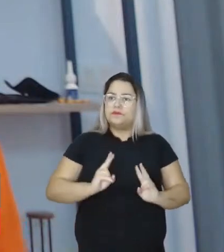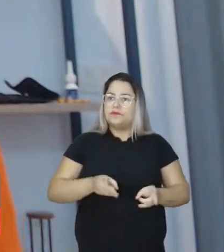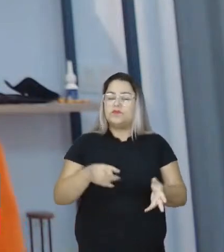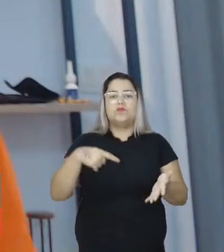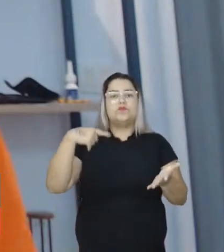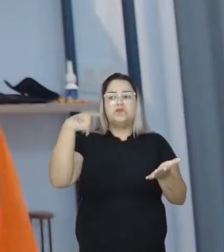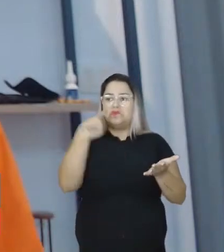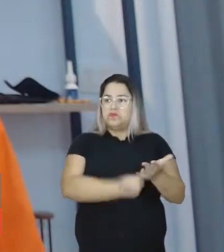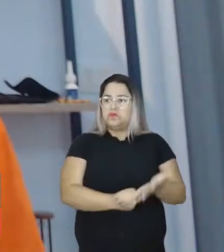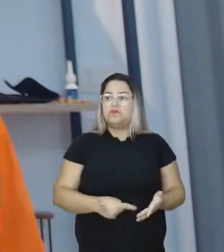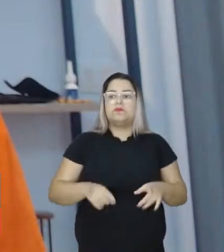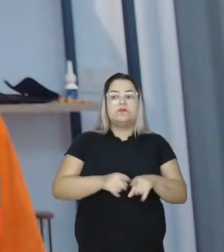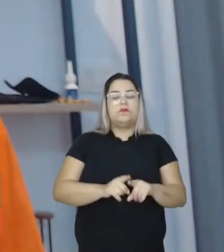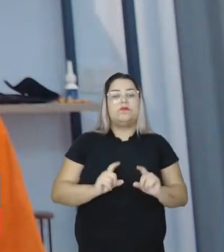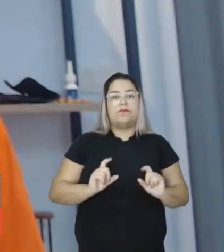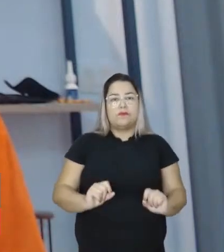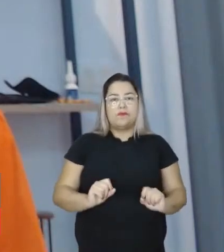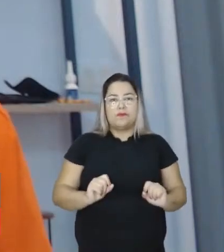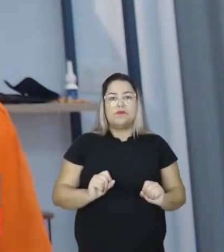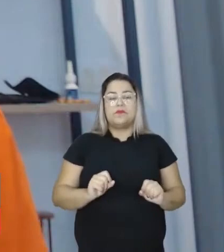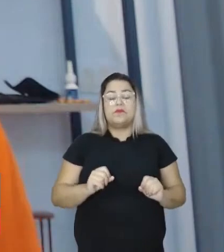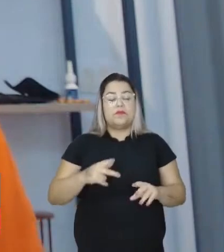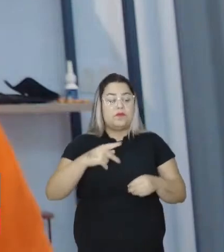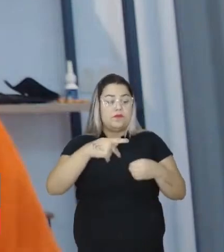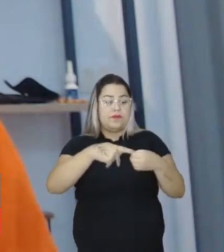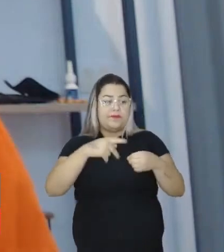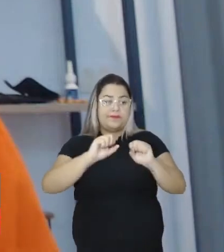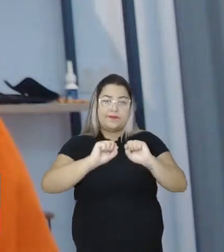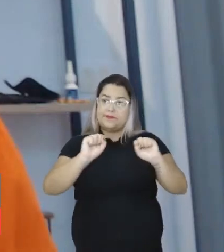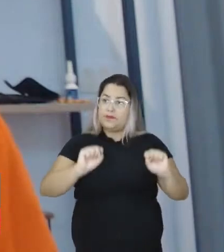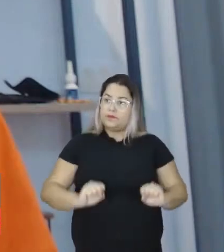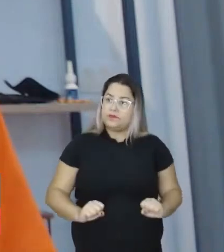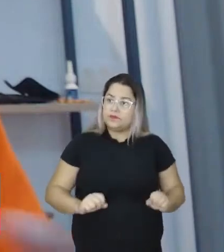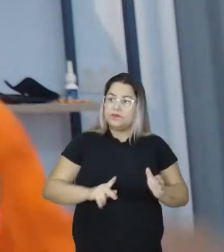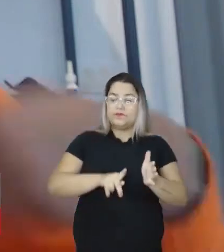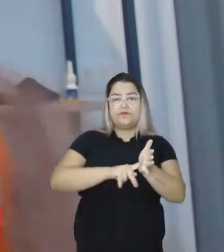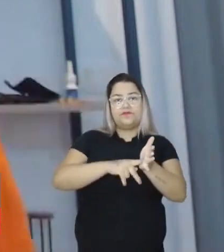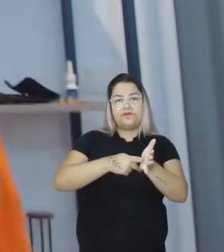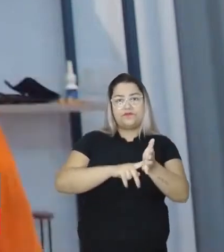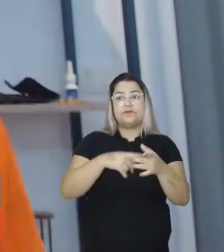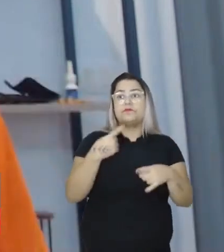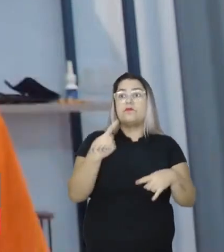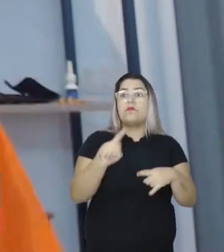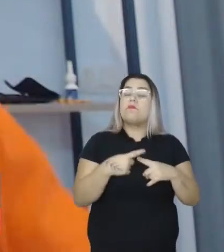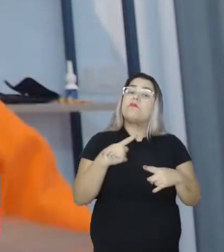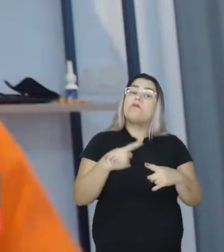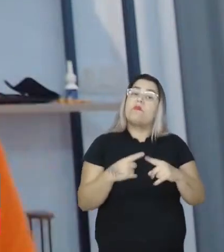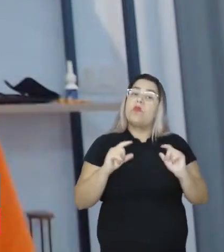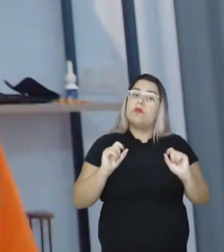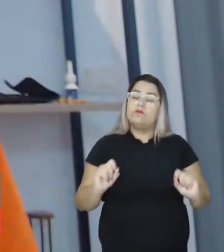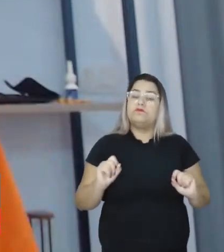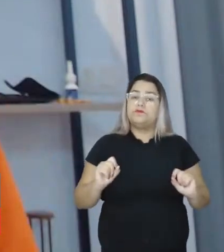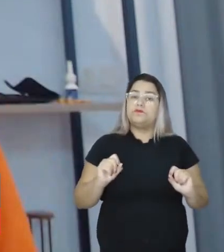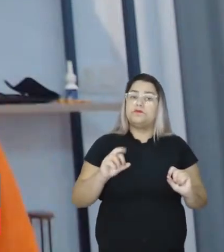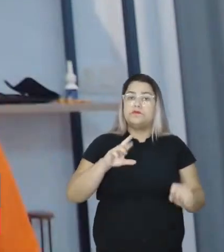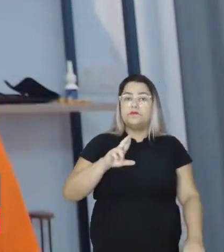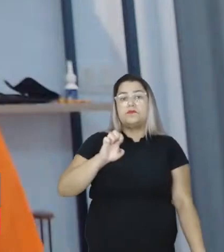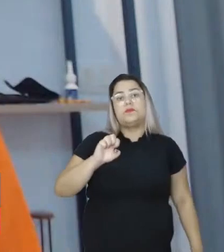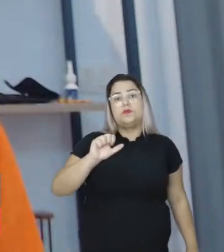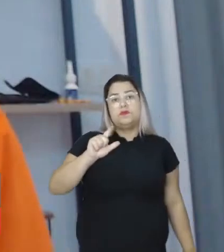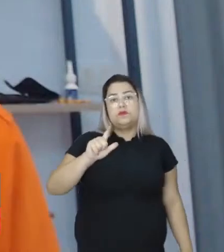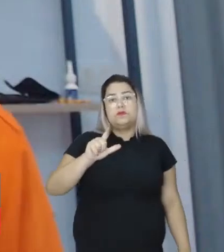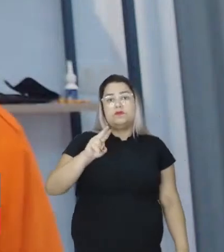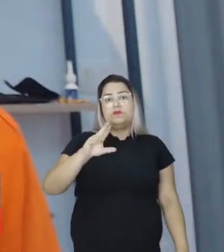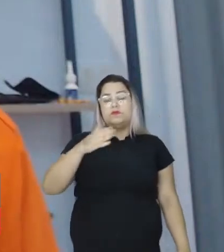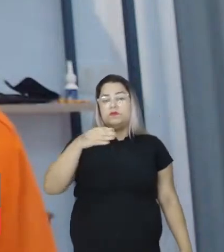acordado entre o RH do sistema Petrobras e as entidades sindicais. Por que, então, uma resolução ela tem